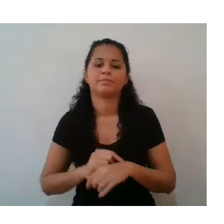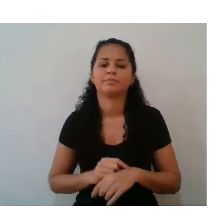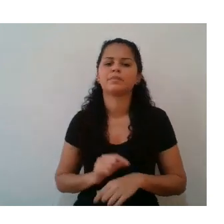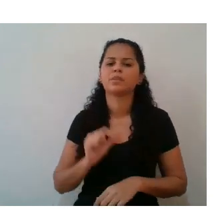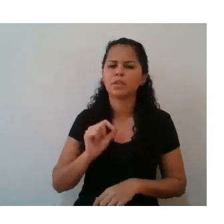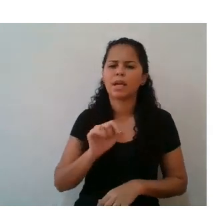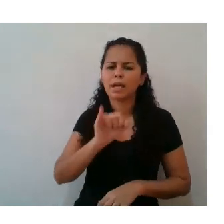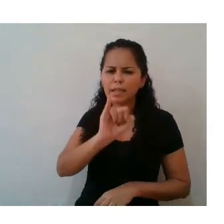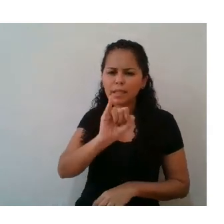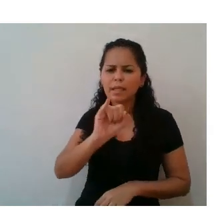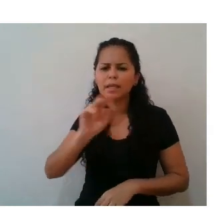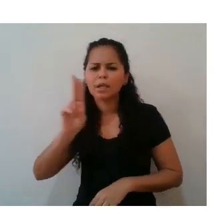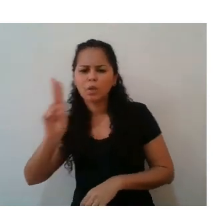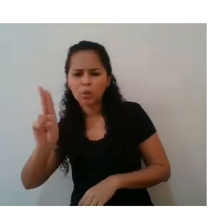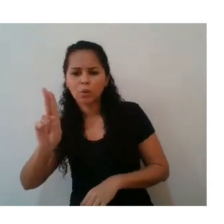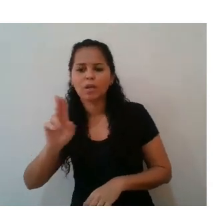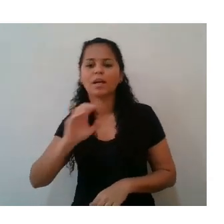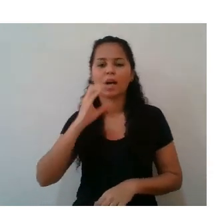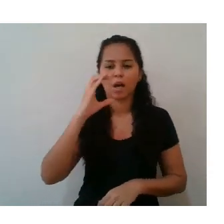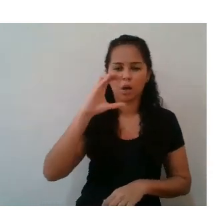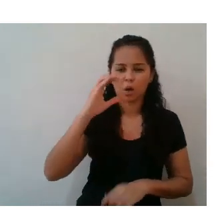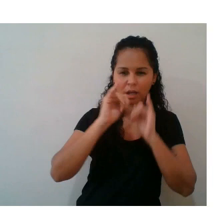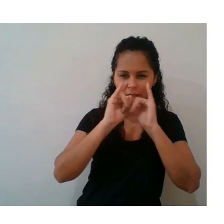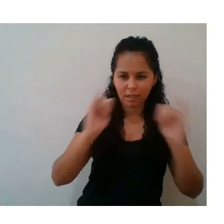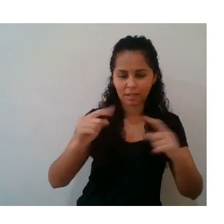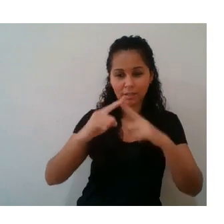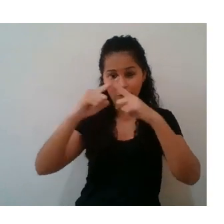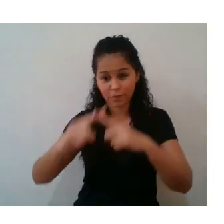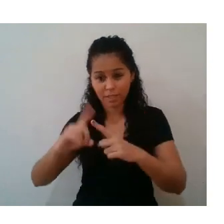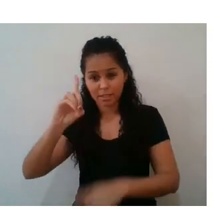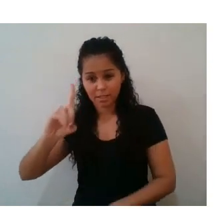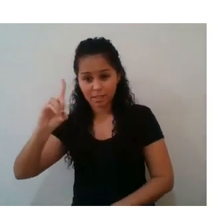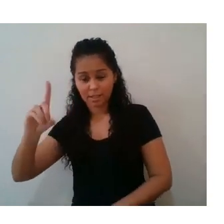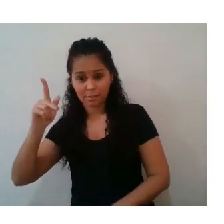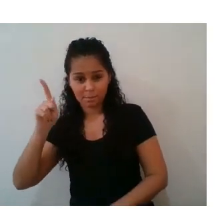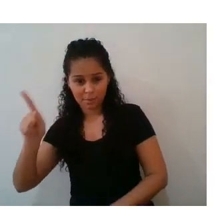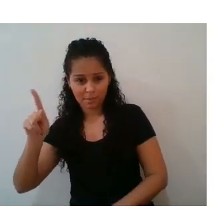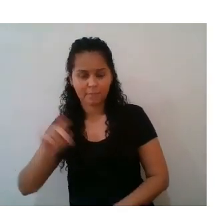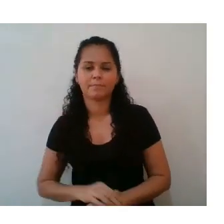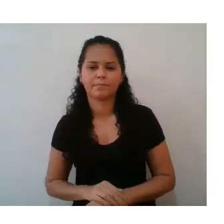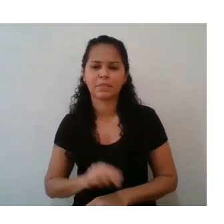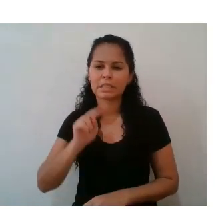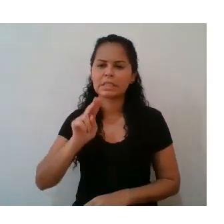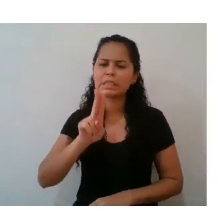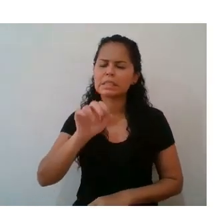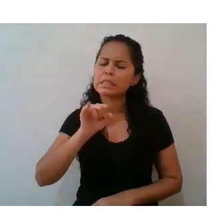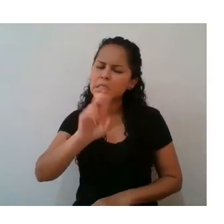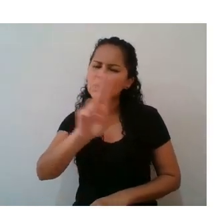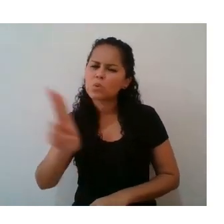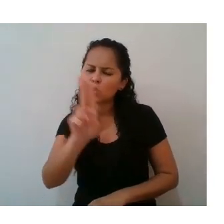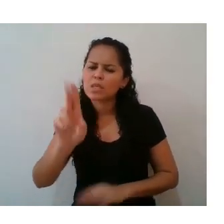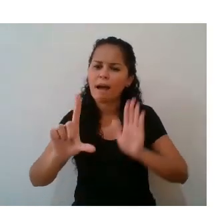circuitos elétricos é PIL, corrente vezes DDP. Se você usar a lei de Ohm aqui, nessa potência,